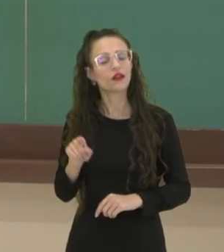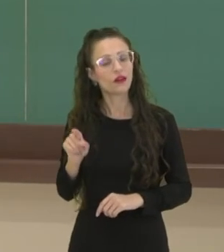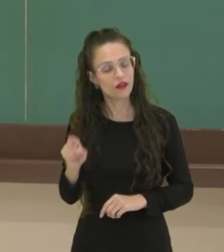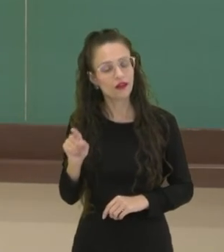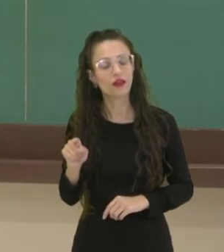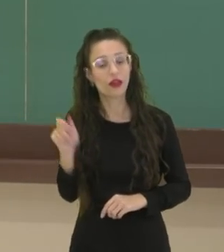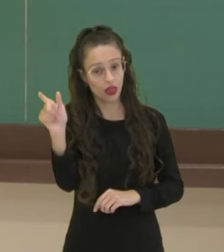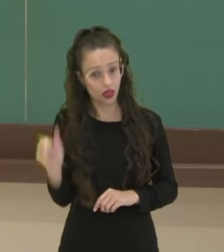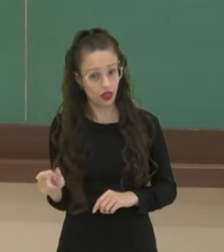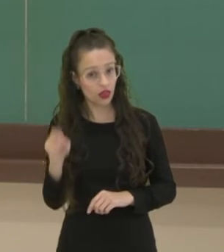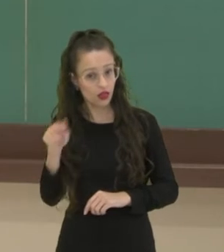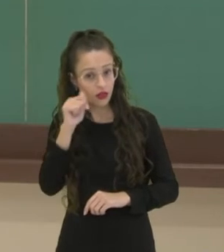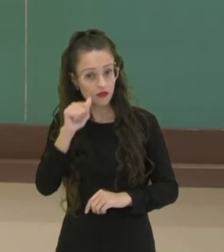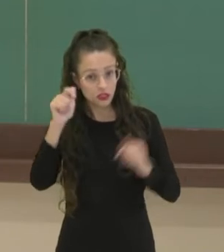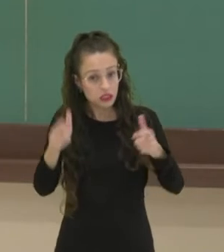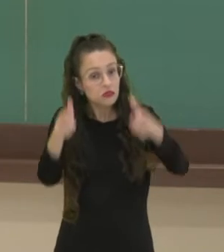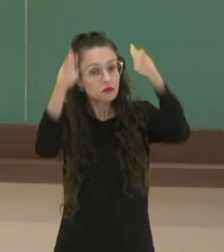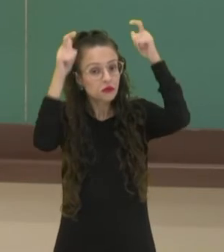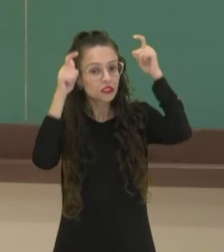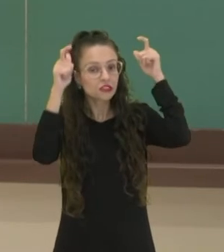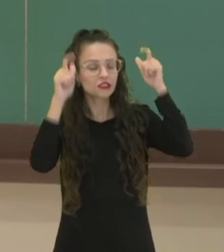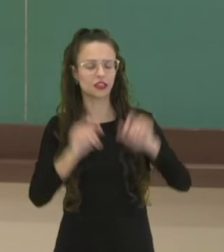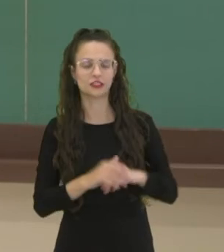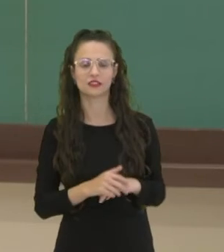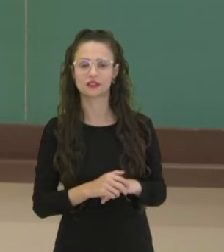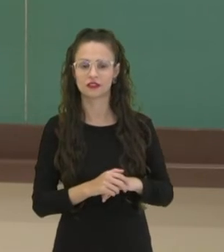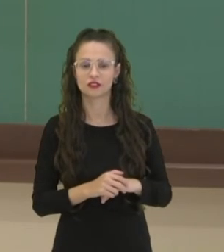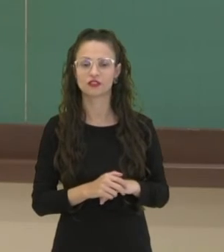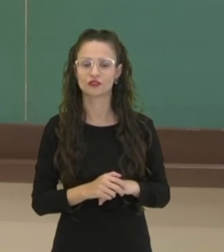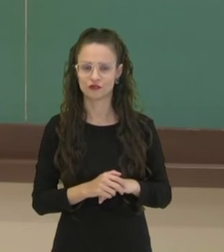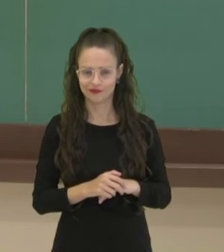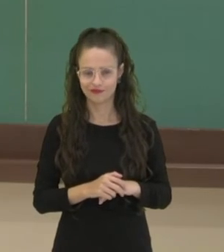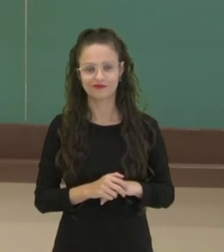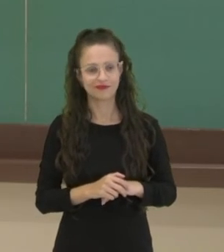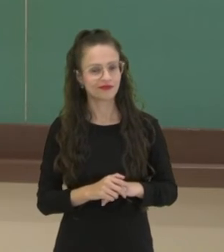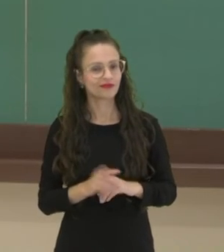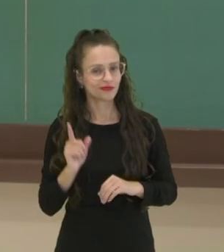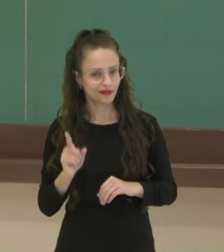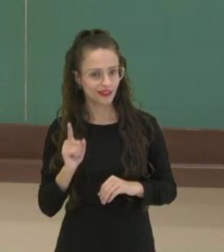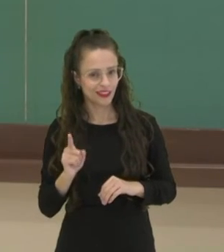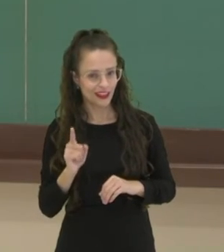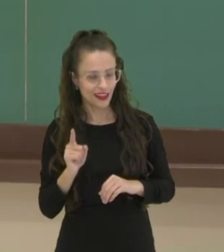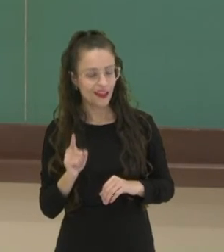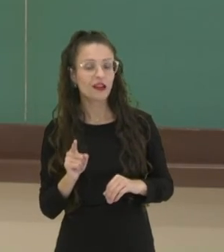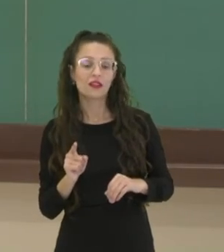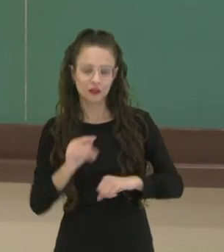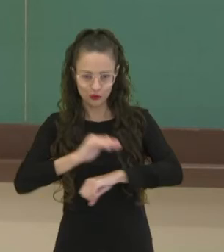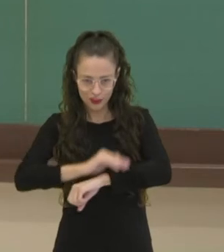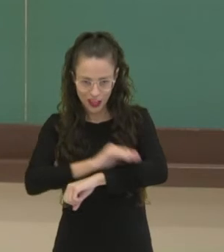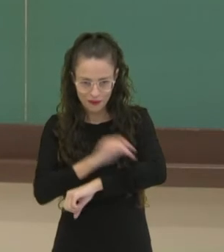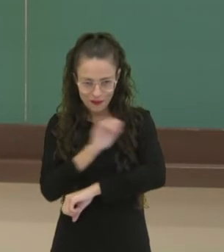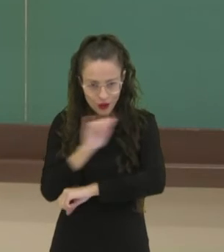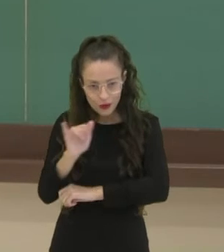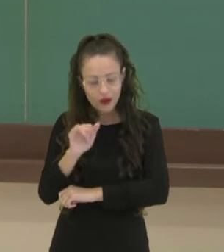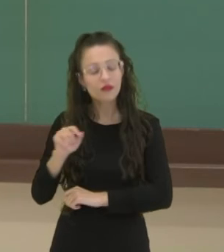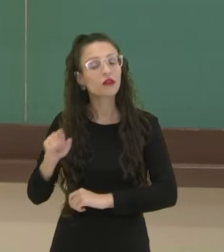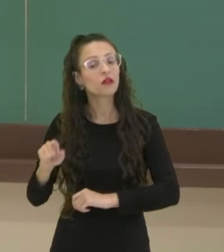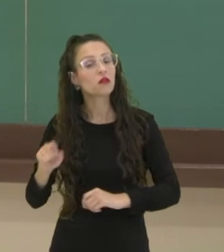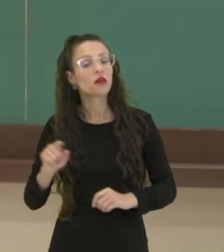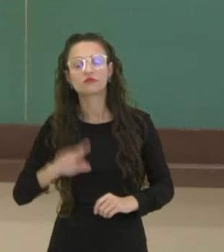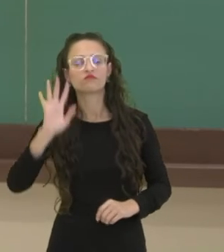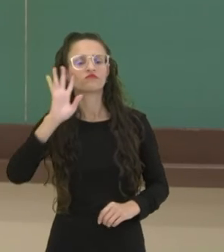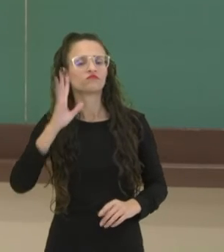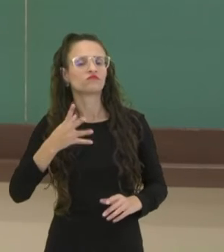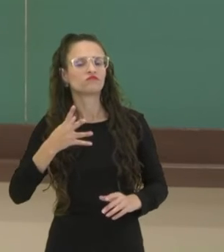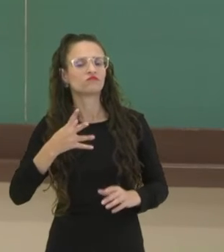Que ela, depois dessa colocação do príncipe, decidiu